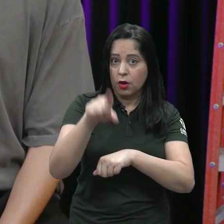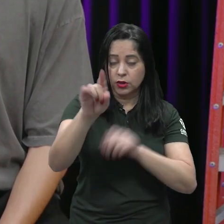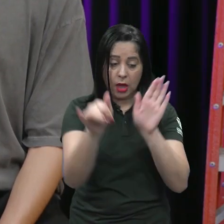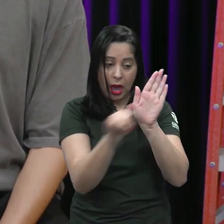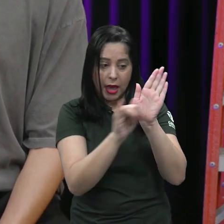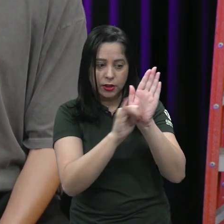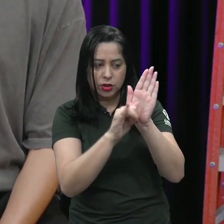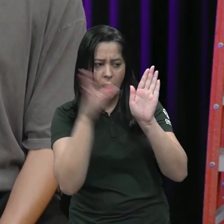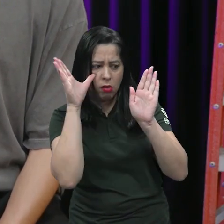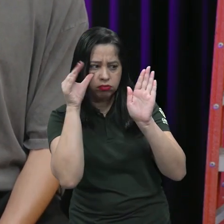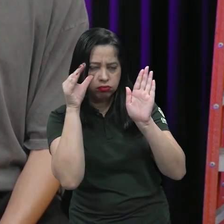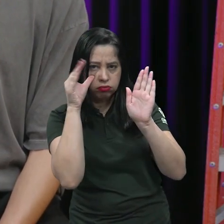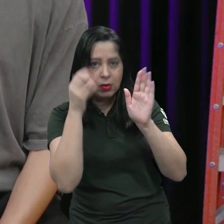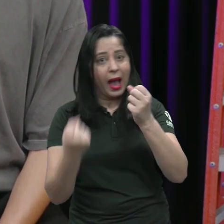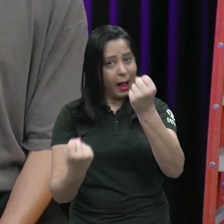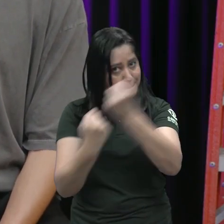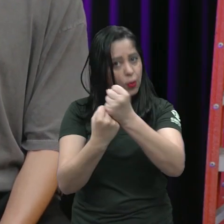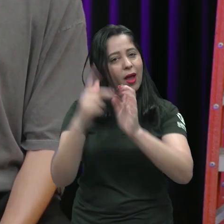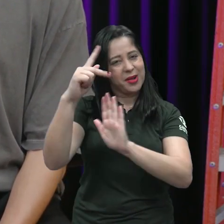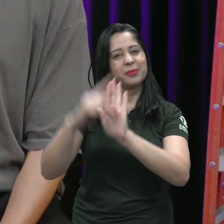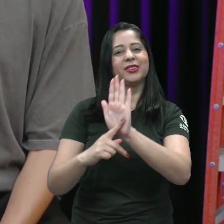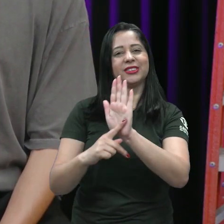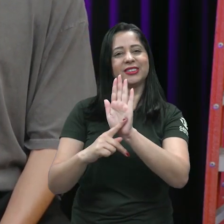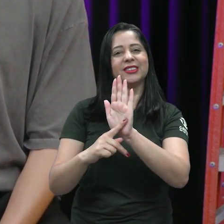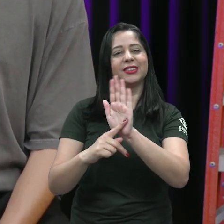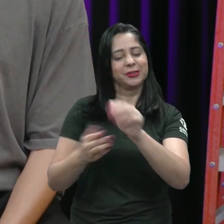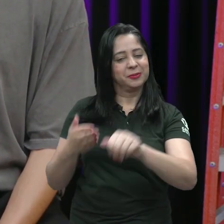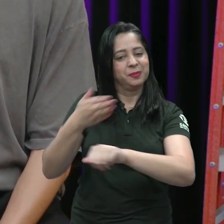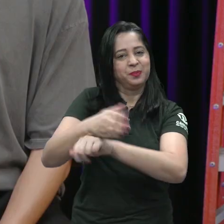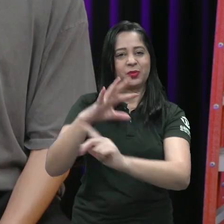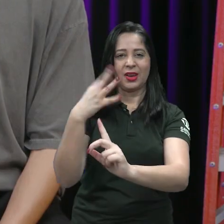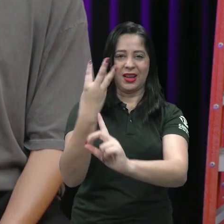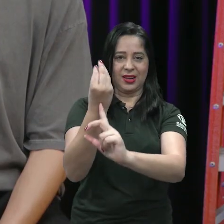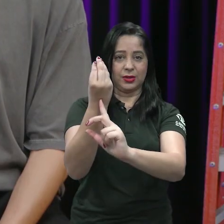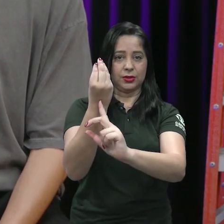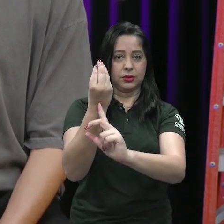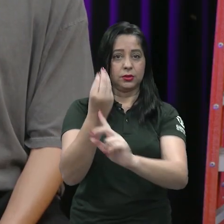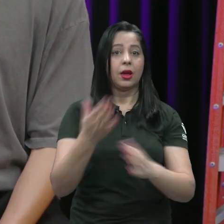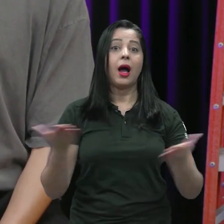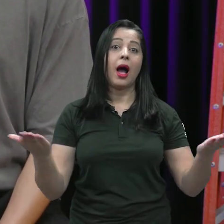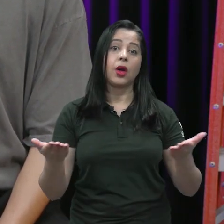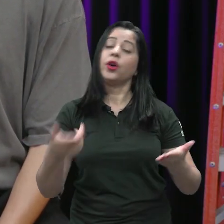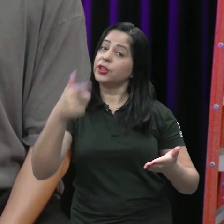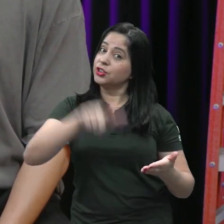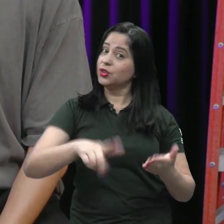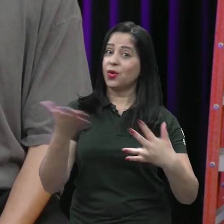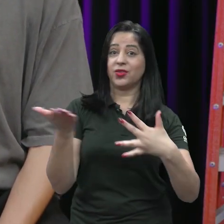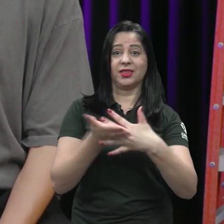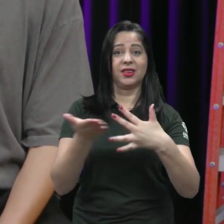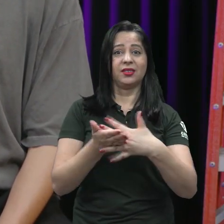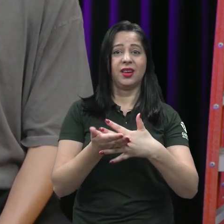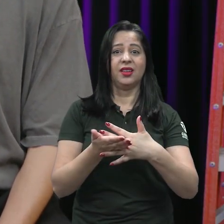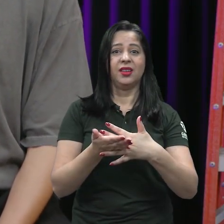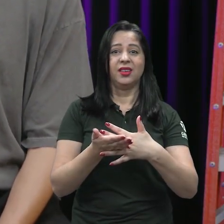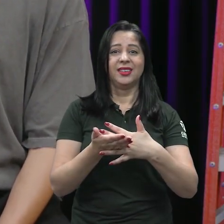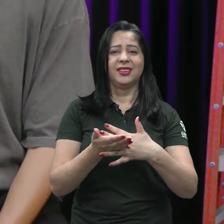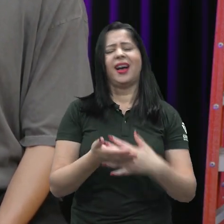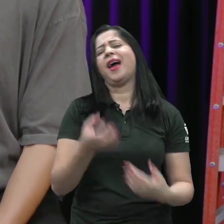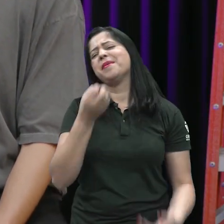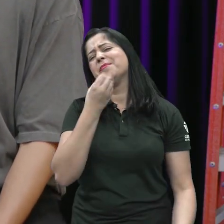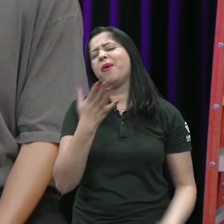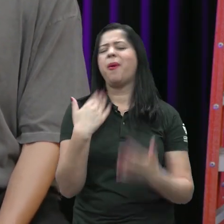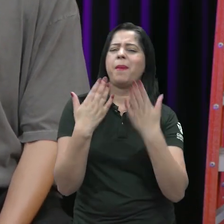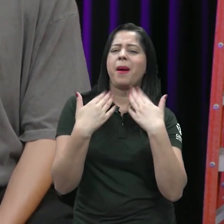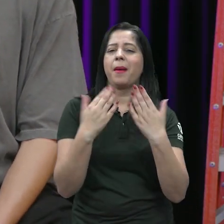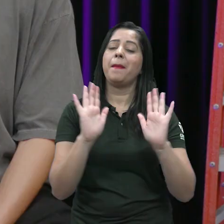olho aí nos editais, apoie os projetos e participe aí da cena cultural de São José. Agora sim, vamos pro intervalo? Ah, mais um. Tá tão bom o